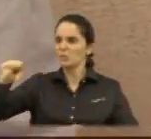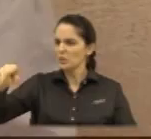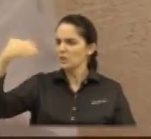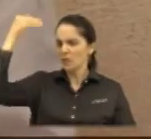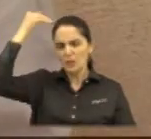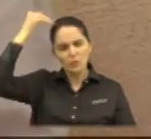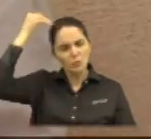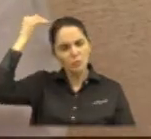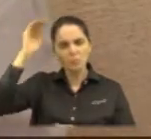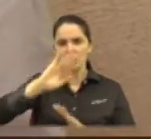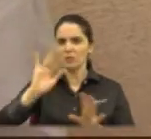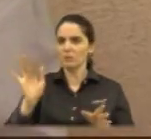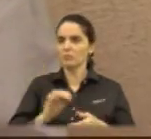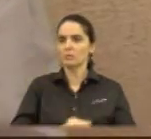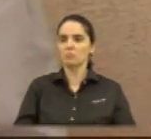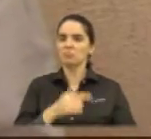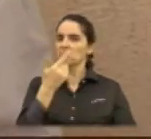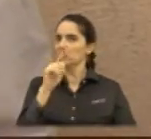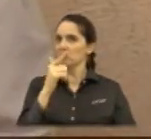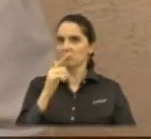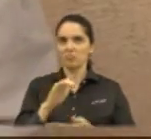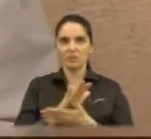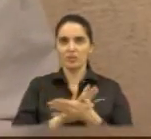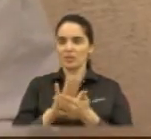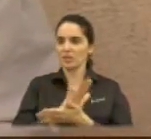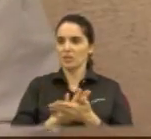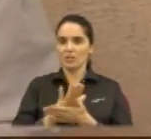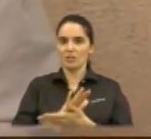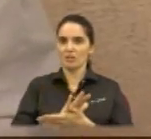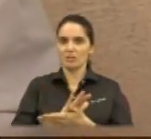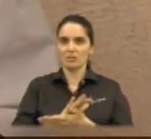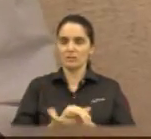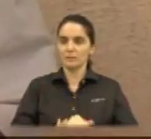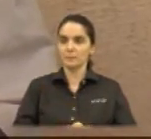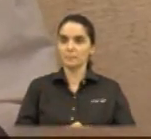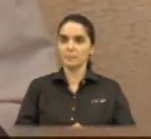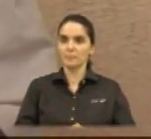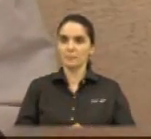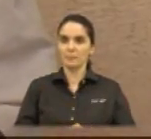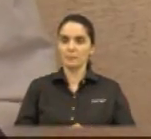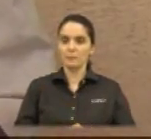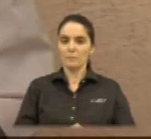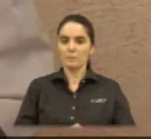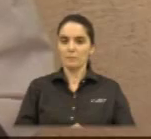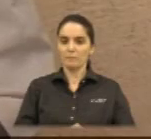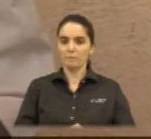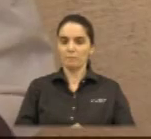castigado. Não tem nenhum elo que transformou, que